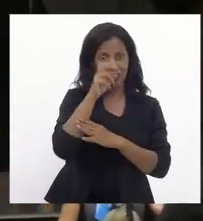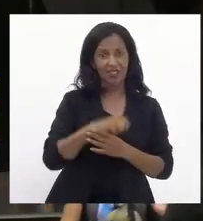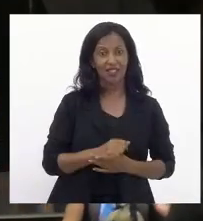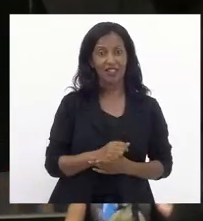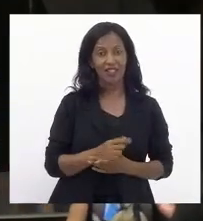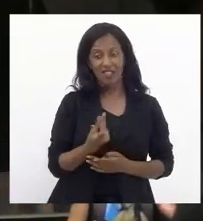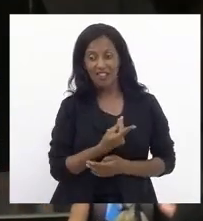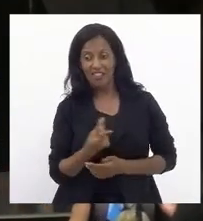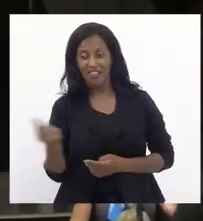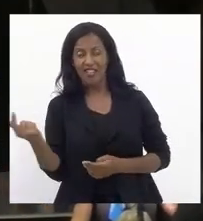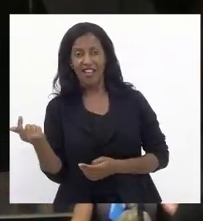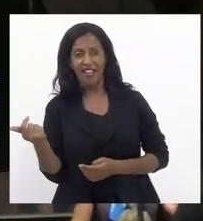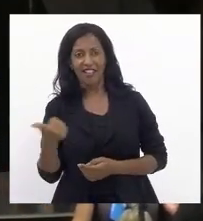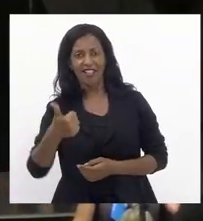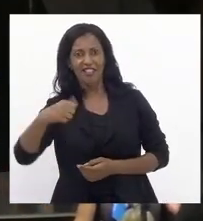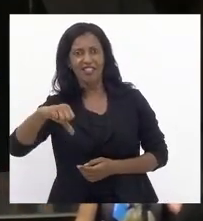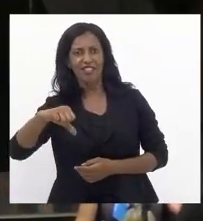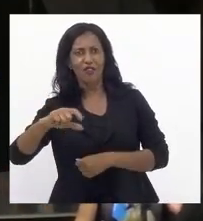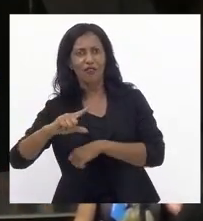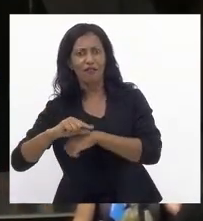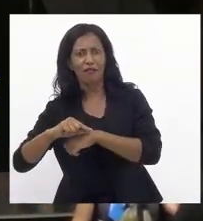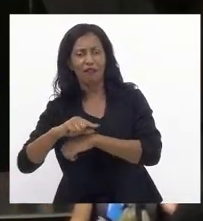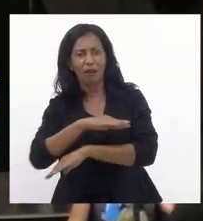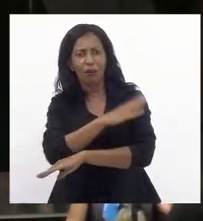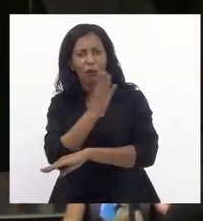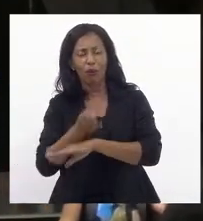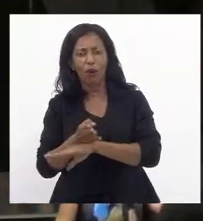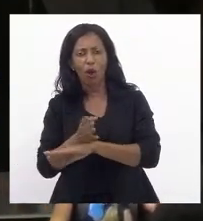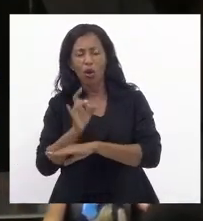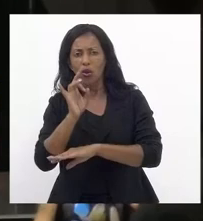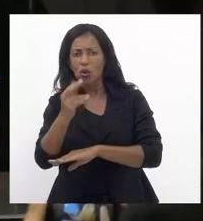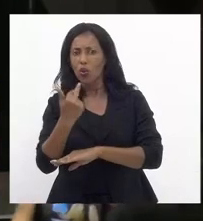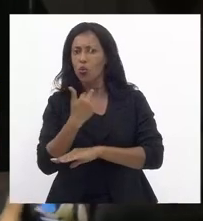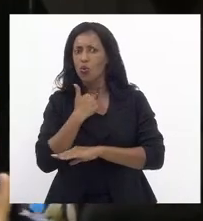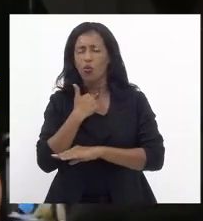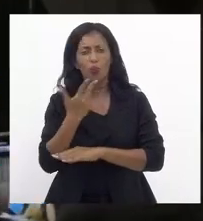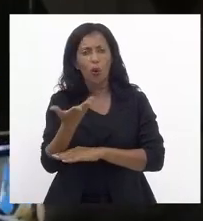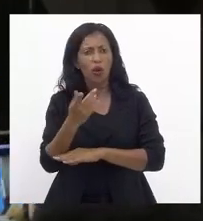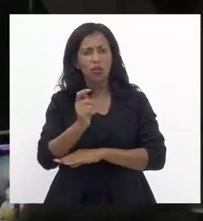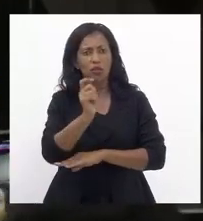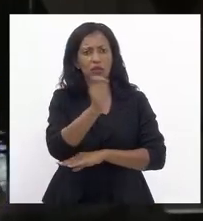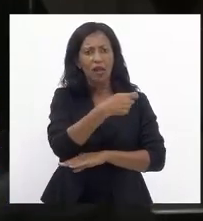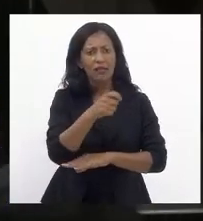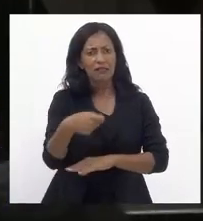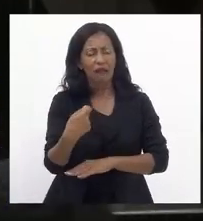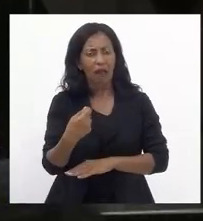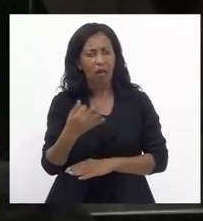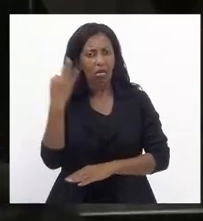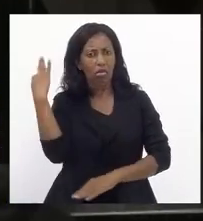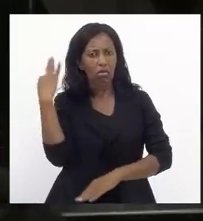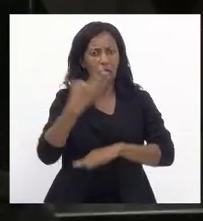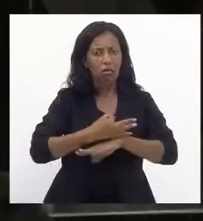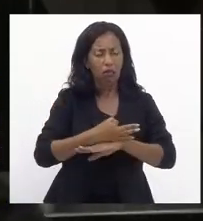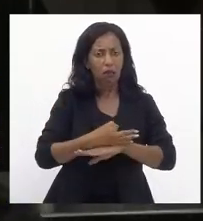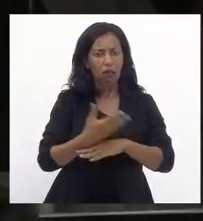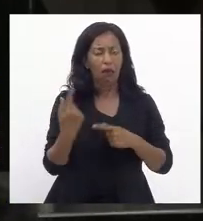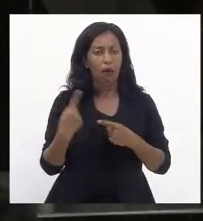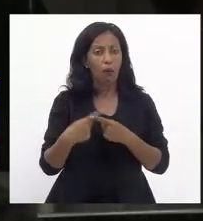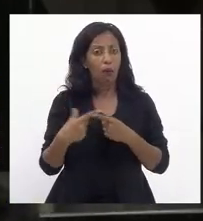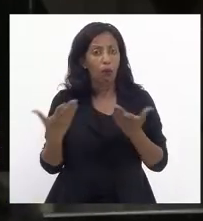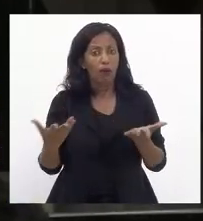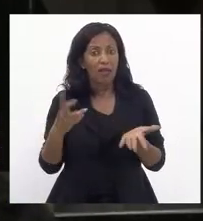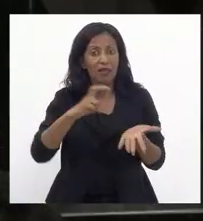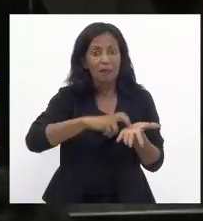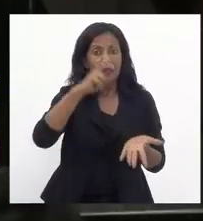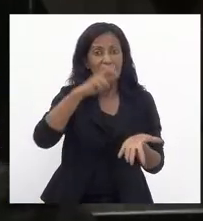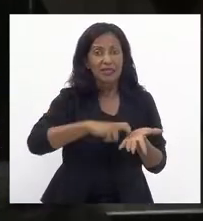e a saída das 19 horas, sendo que ele não poderia nem fazer isso, assinar a saída, sendo que ainda era de